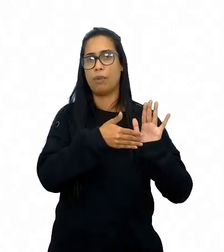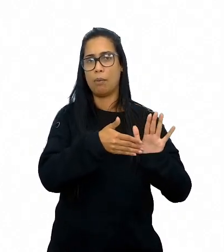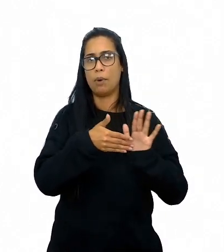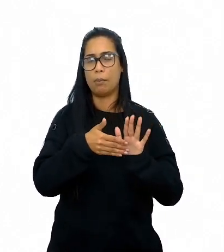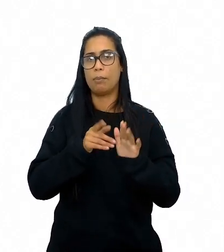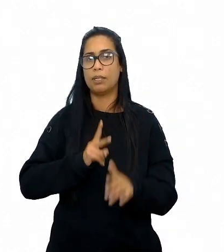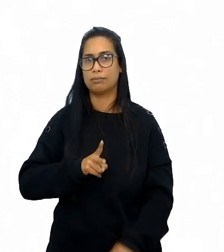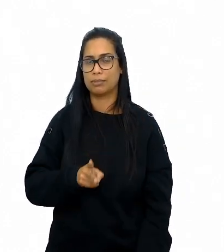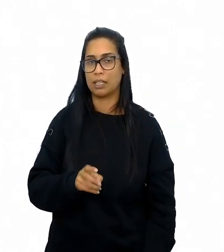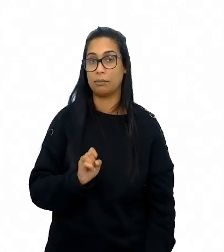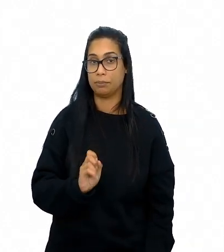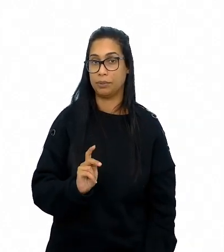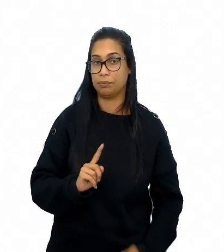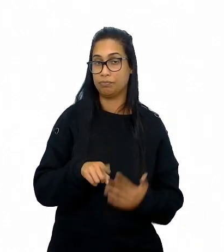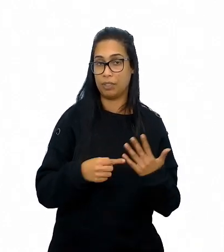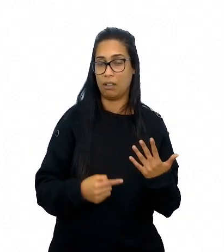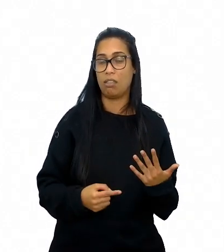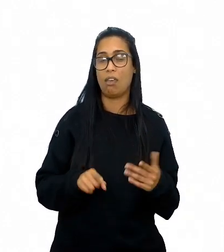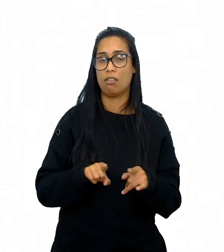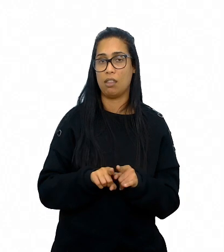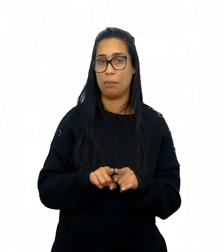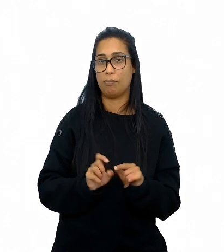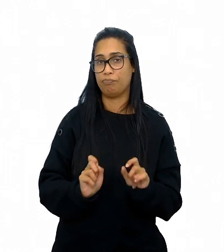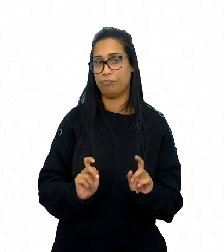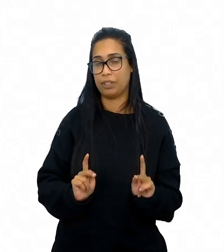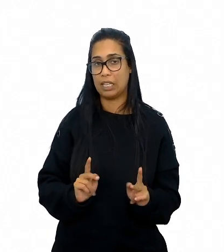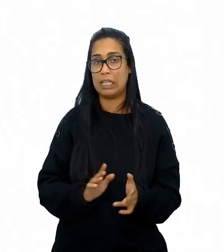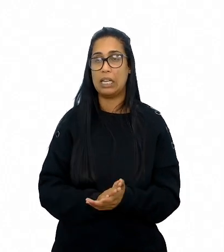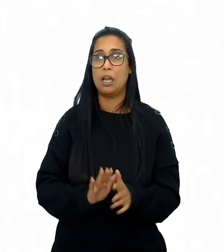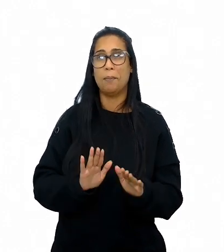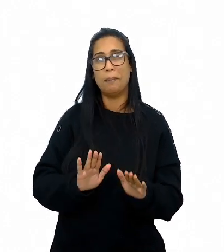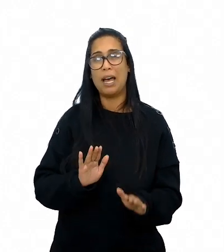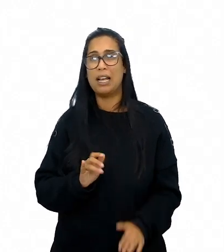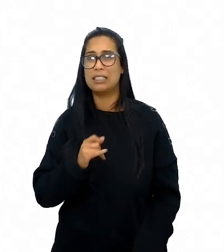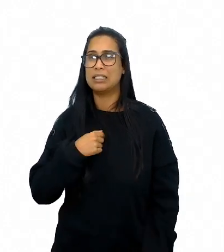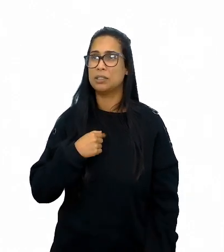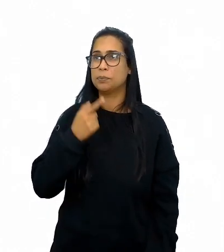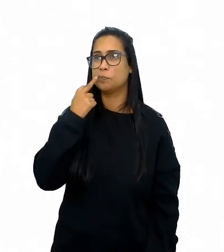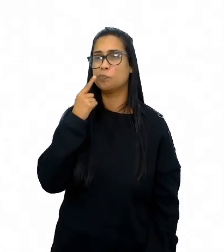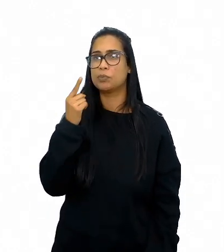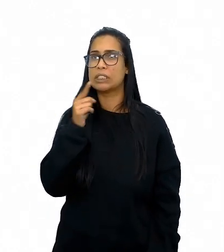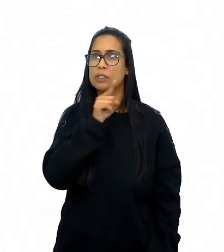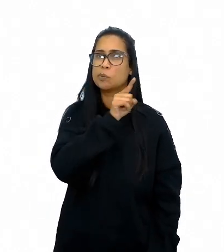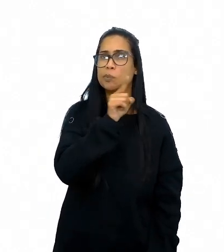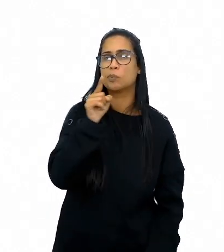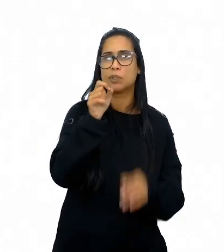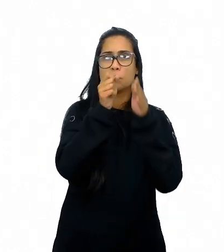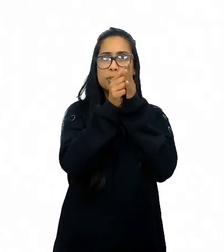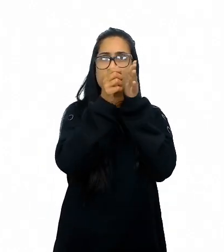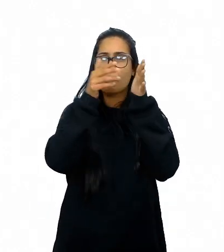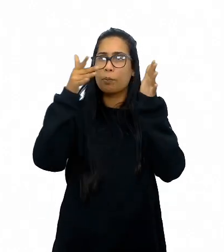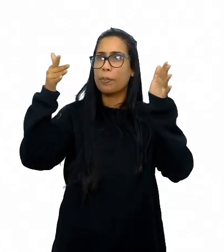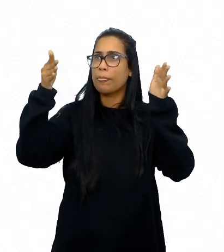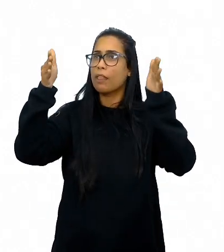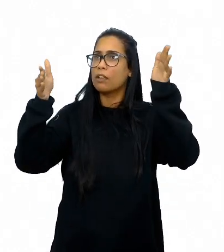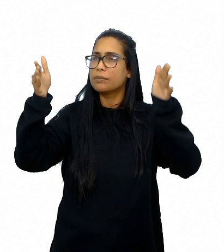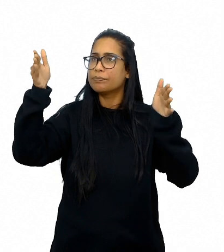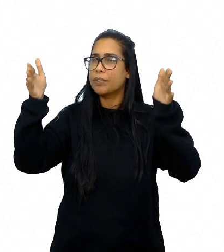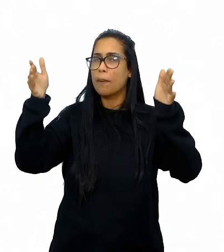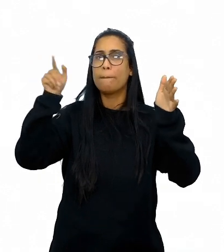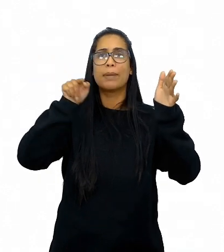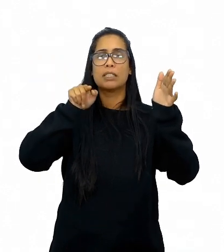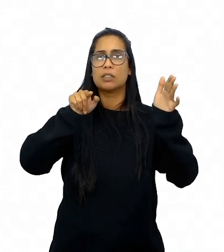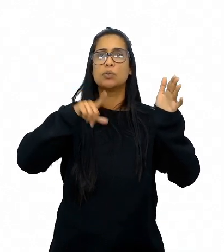Sempre. E aí também, né, perto das outras linhas do tempo que a gente trouxe nas formações passadas, vocês vão